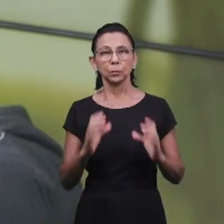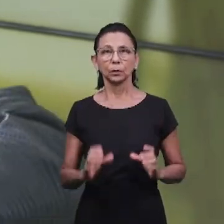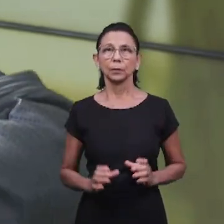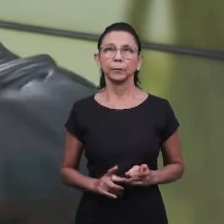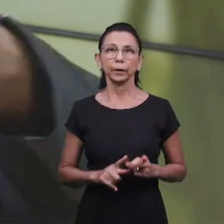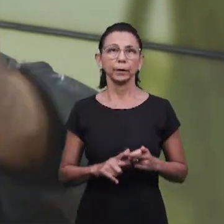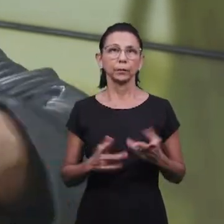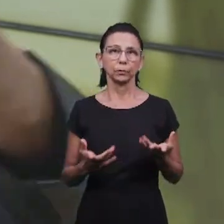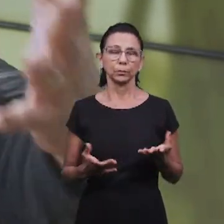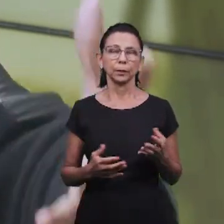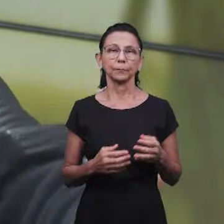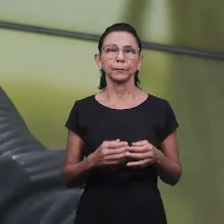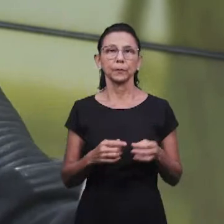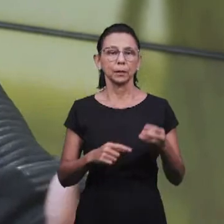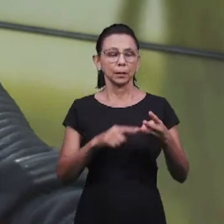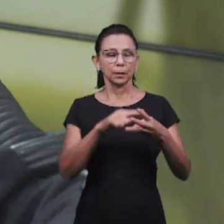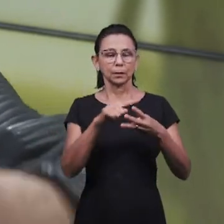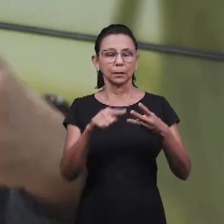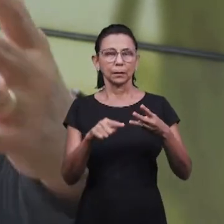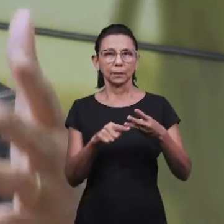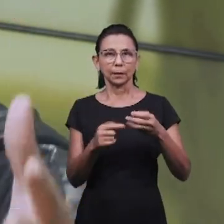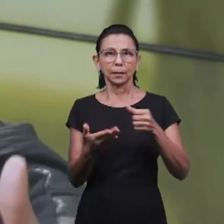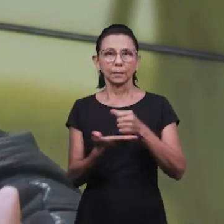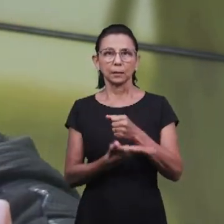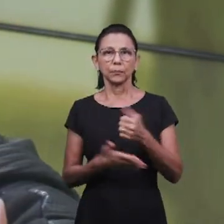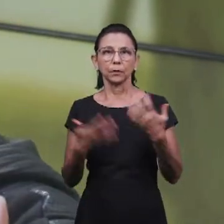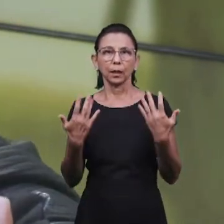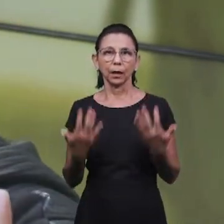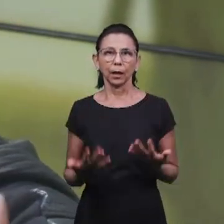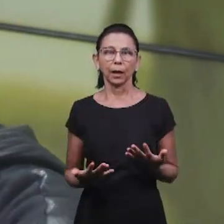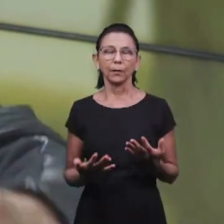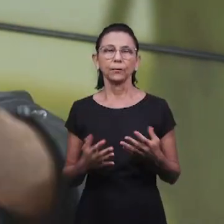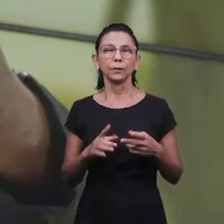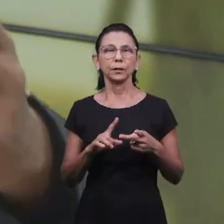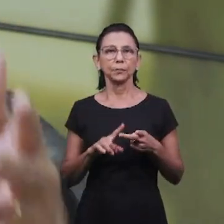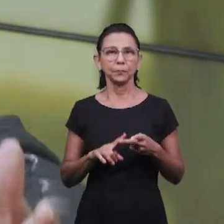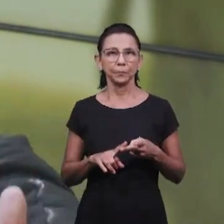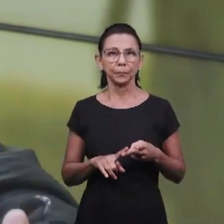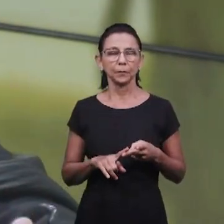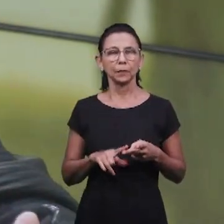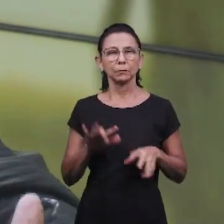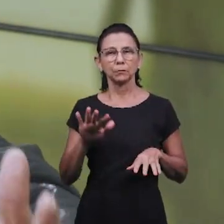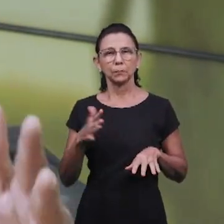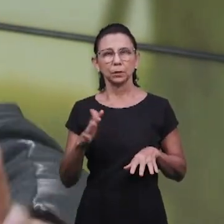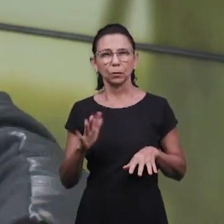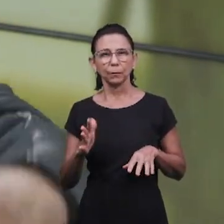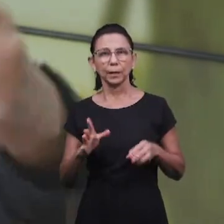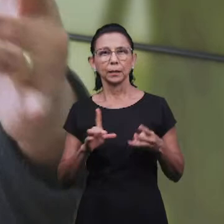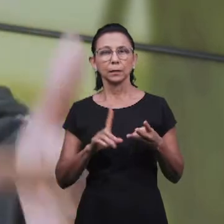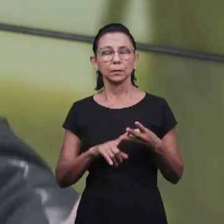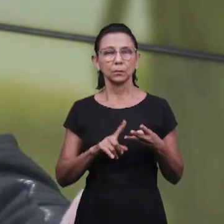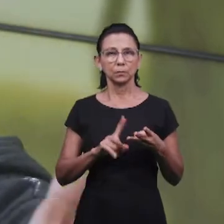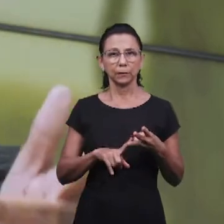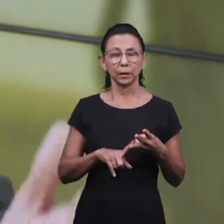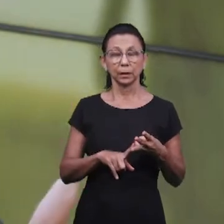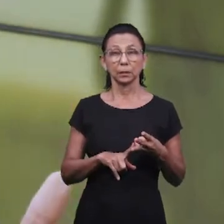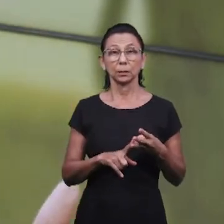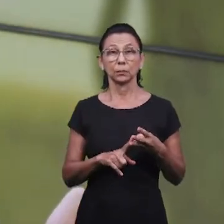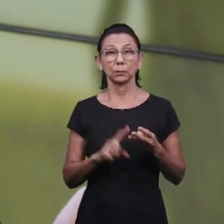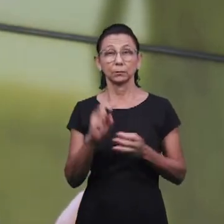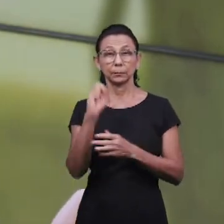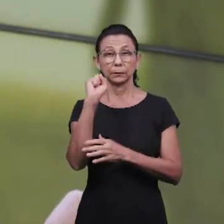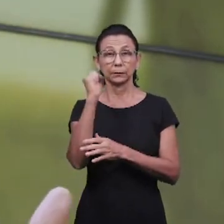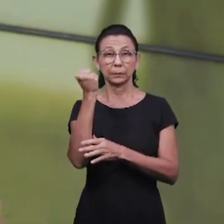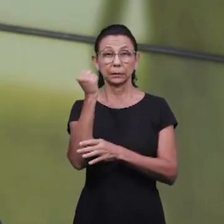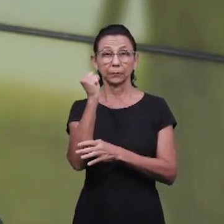ele tem, vamos dizer que tem 3 níveis. Uhum. Nível leve, nível 1, nível 2 moderado e o nível 3